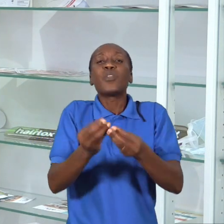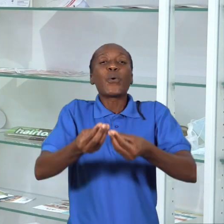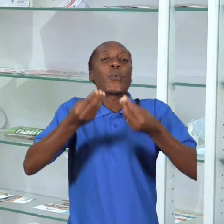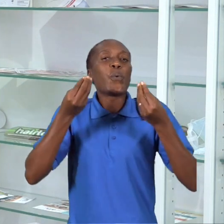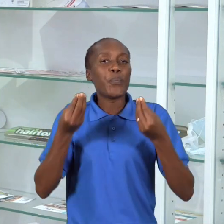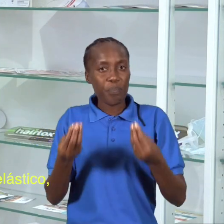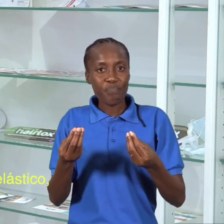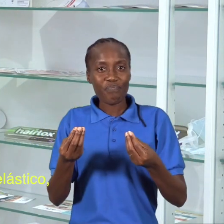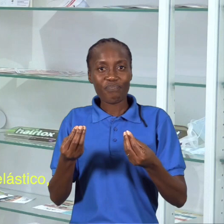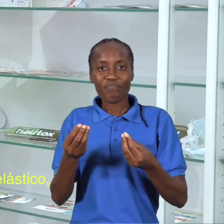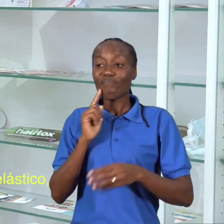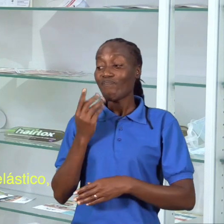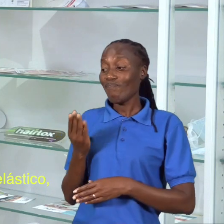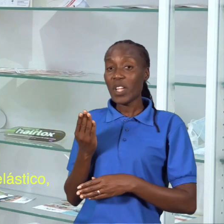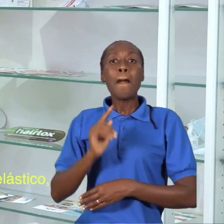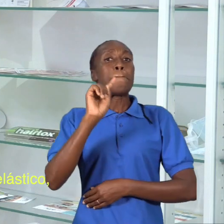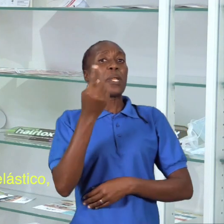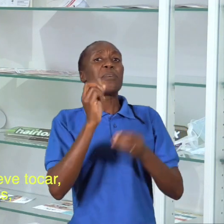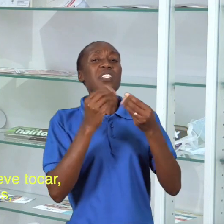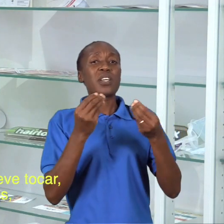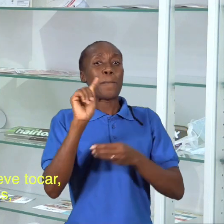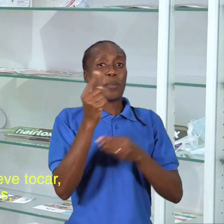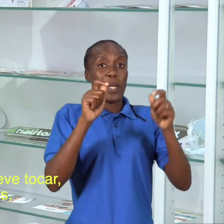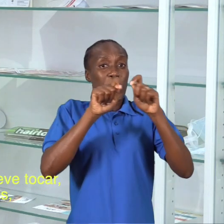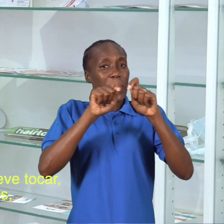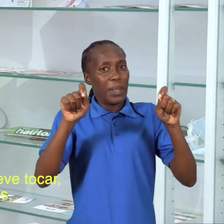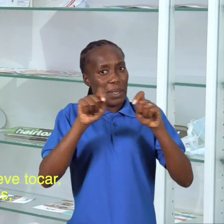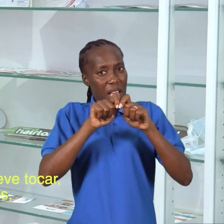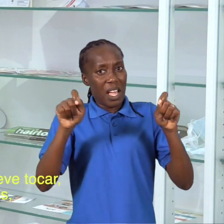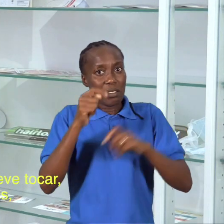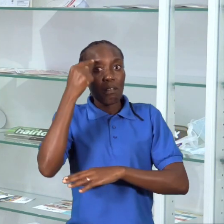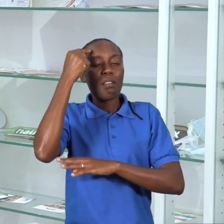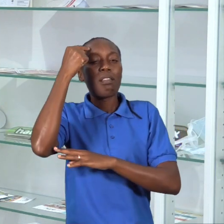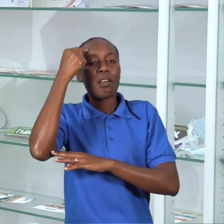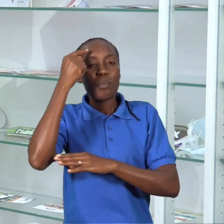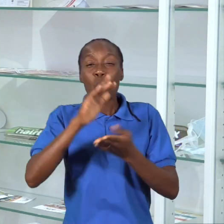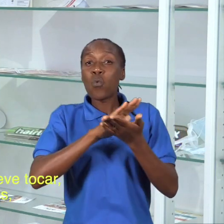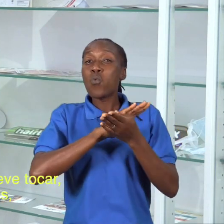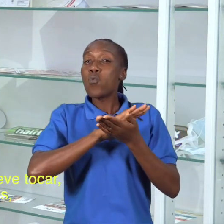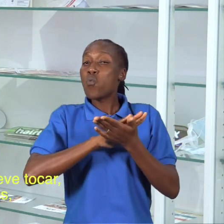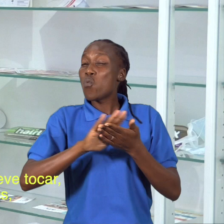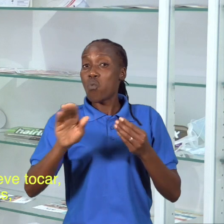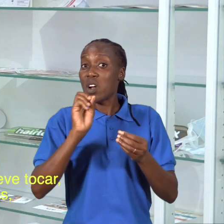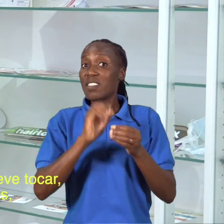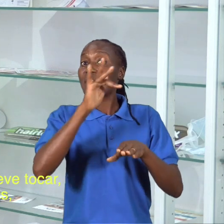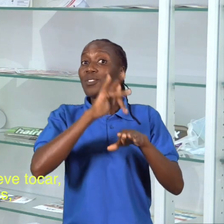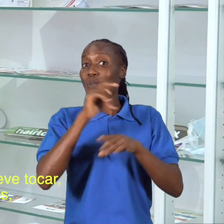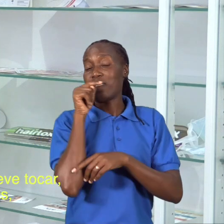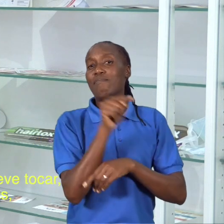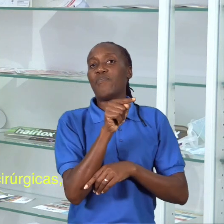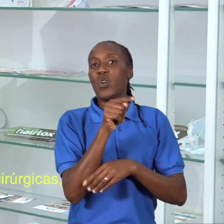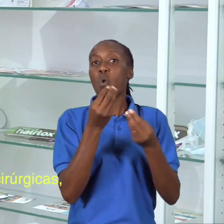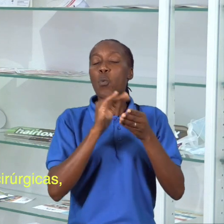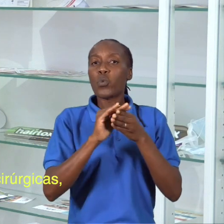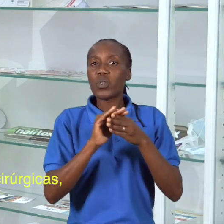o primeiro elástico. Lembrando que nunca deve tocar, tão quanto cruzar as fitas,